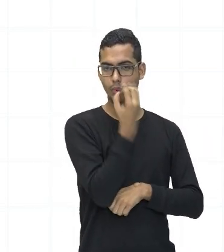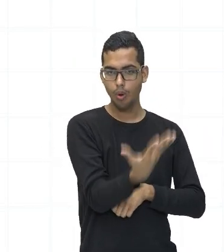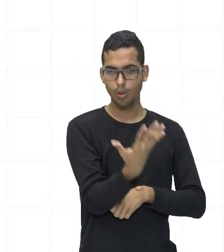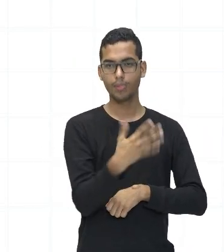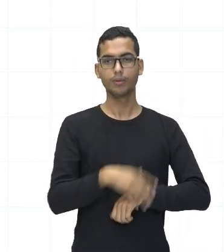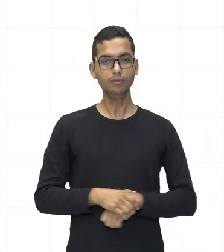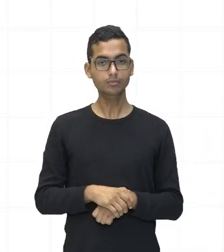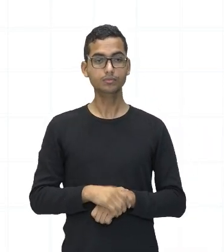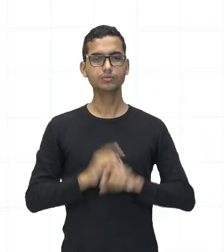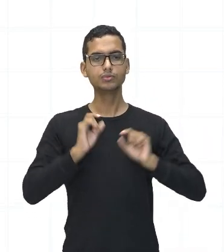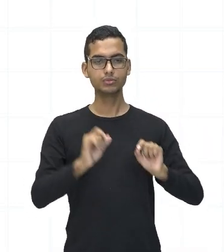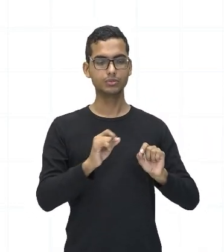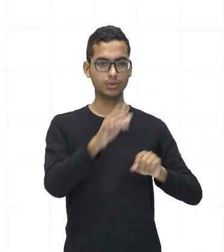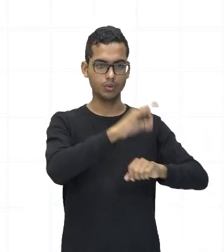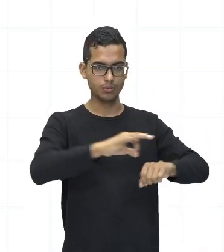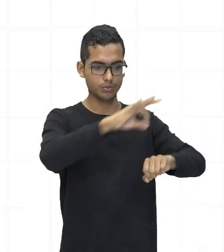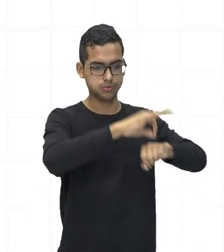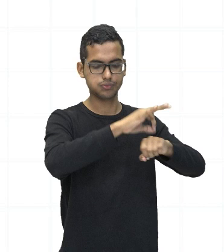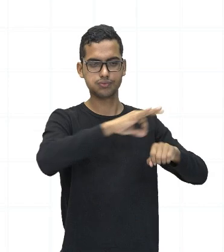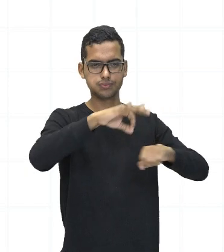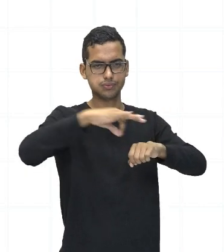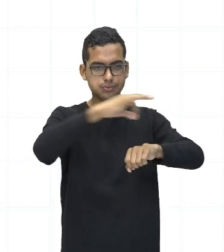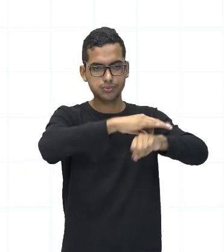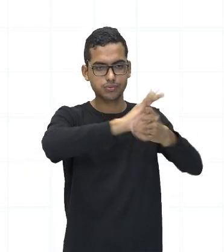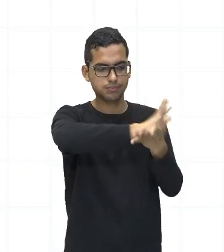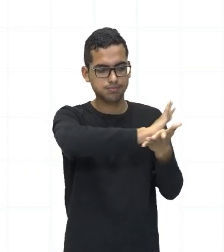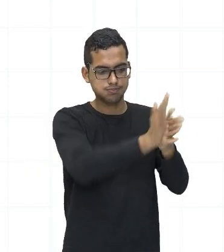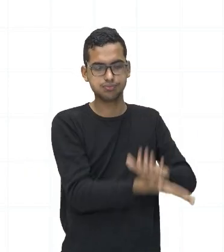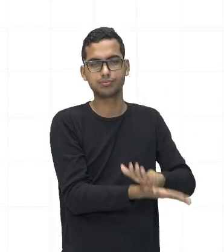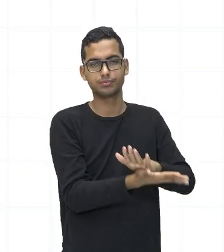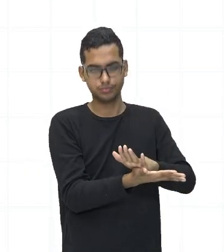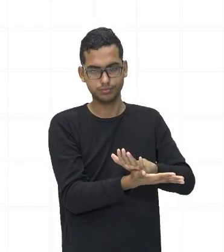é a erradicação do mosquito transmissor da